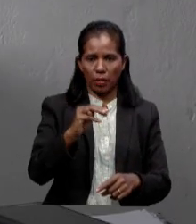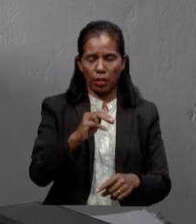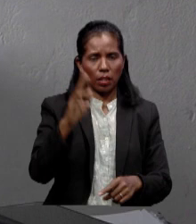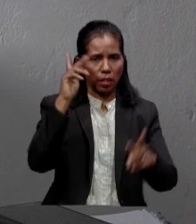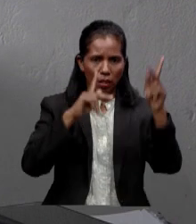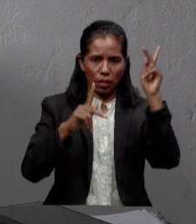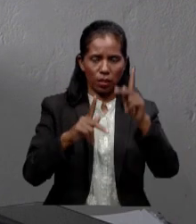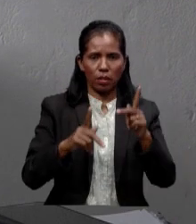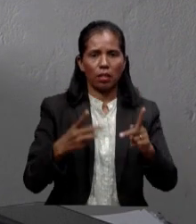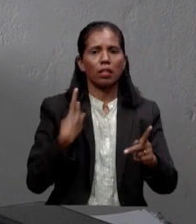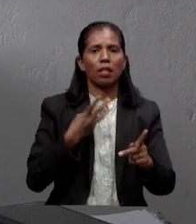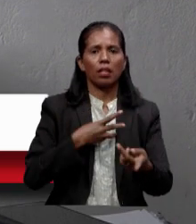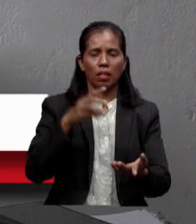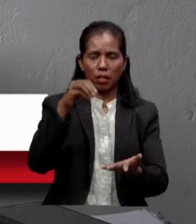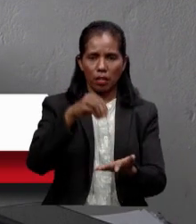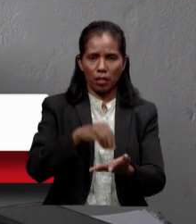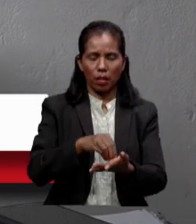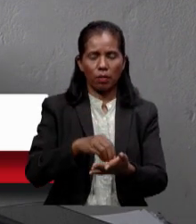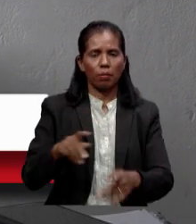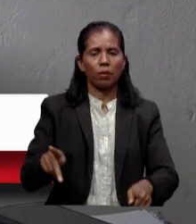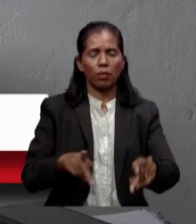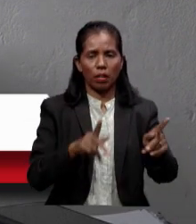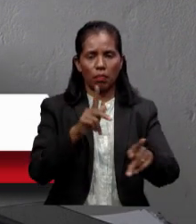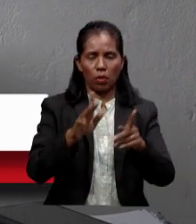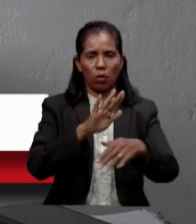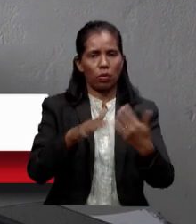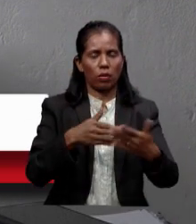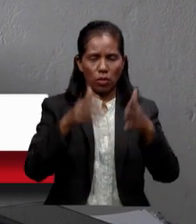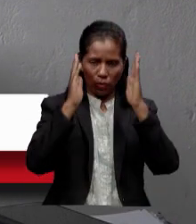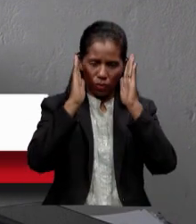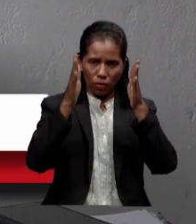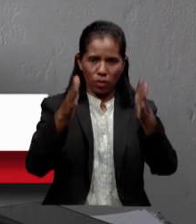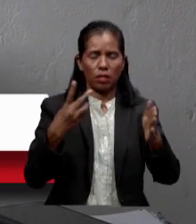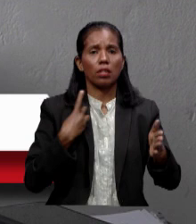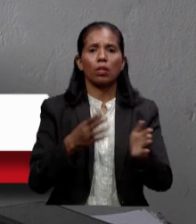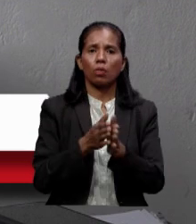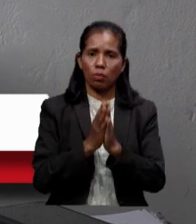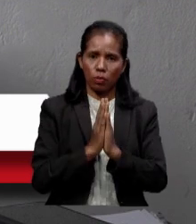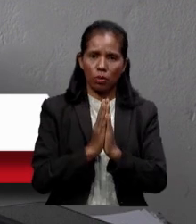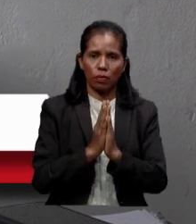ka cita público ni atenção, ne ma kita husu ba